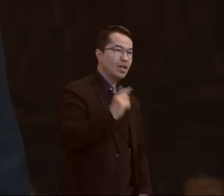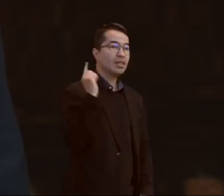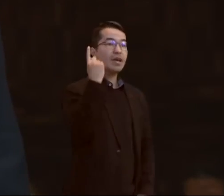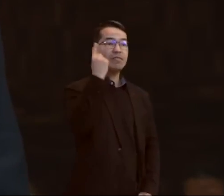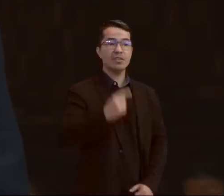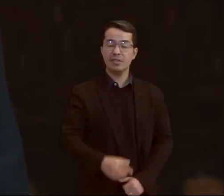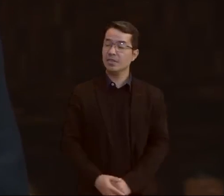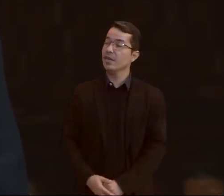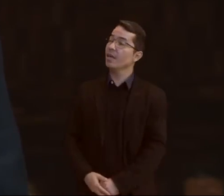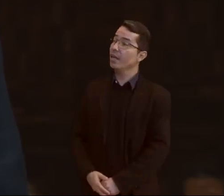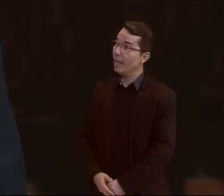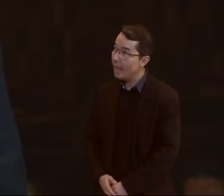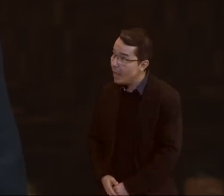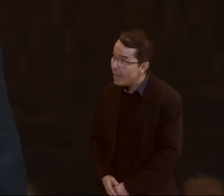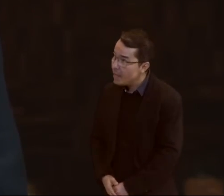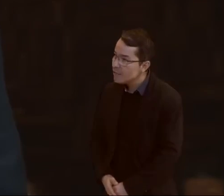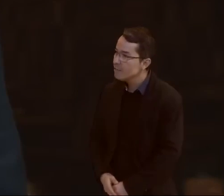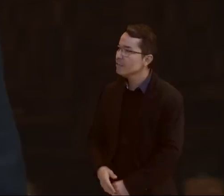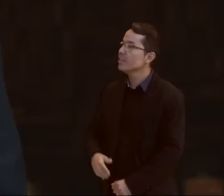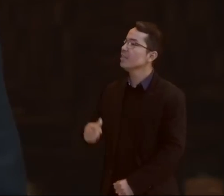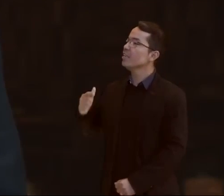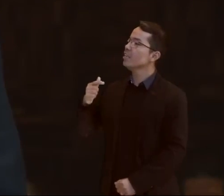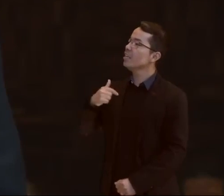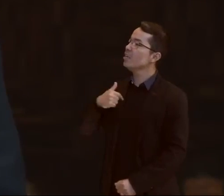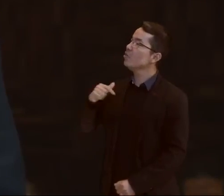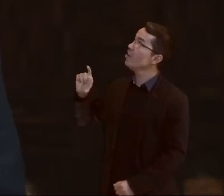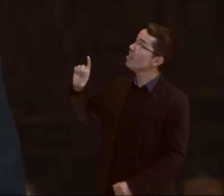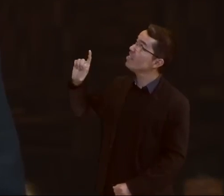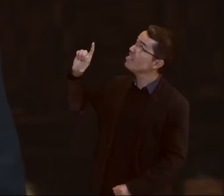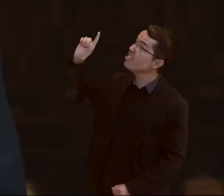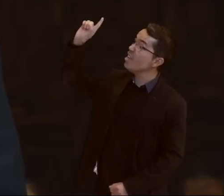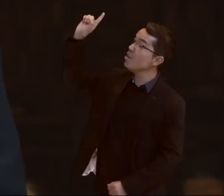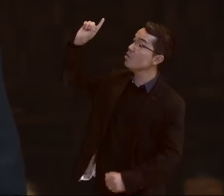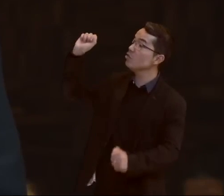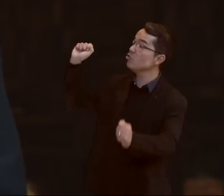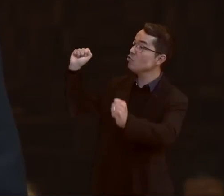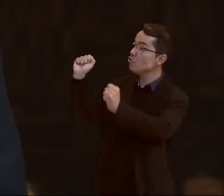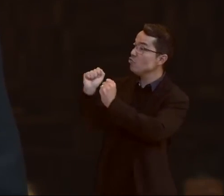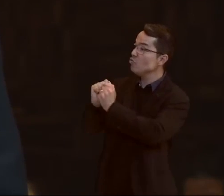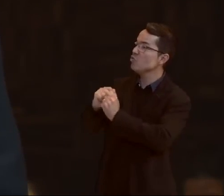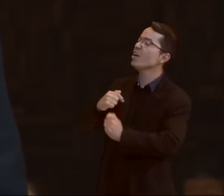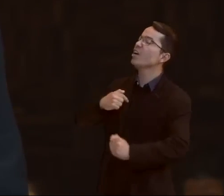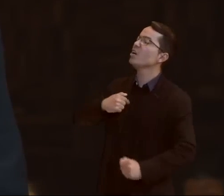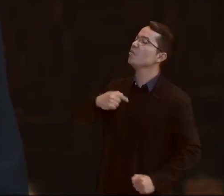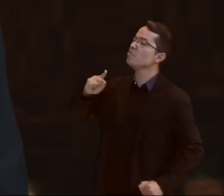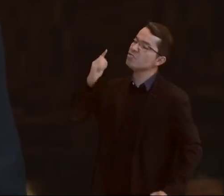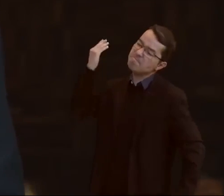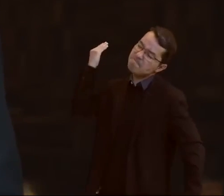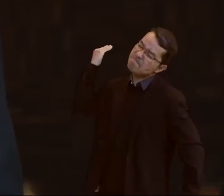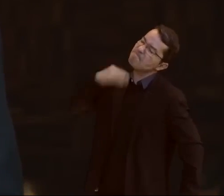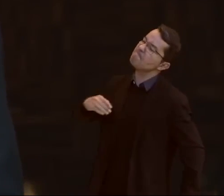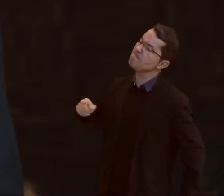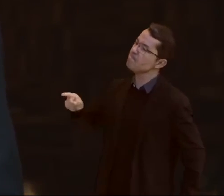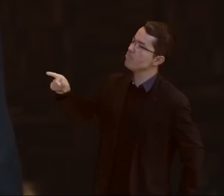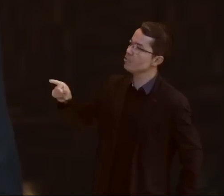sua cabeça, porque eu vim aqui em nome do Senhor dos Exércitos. Isso é